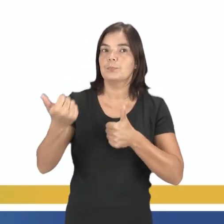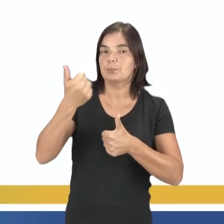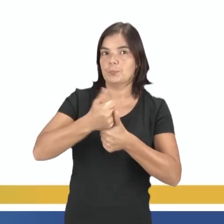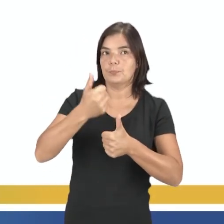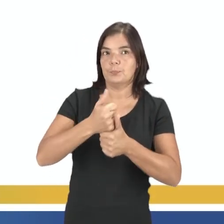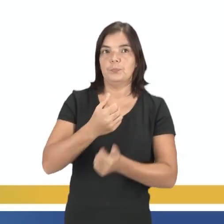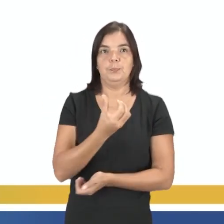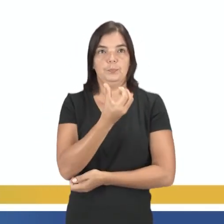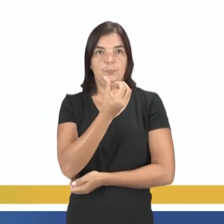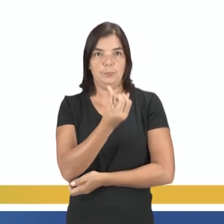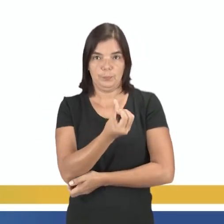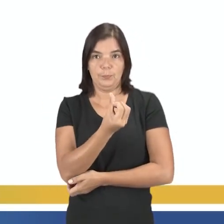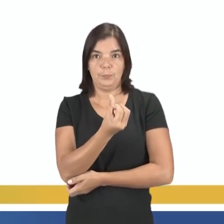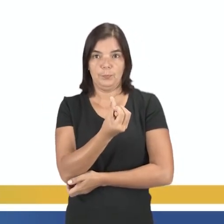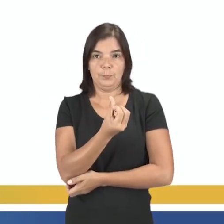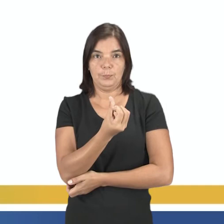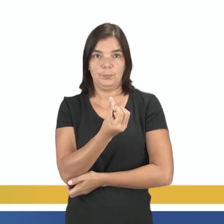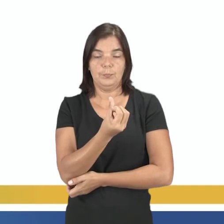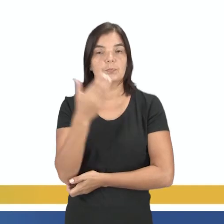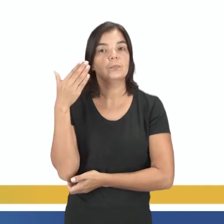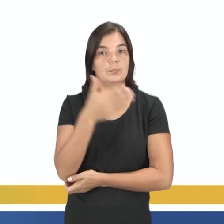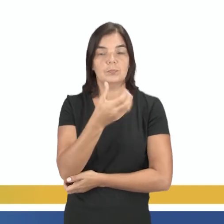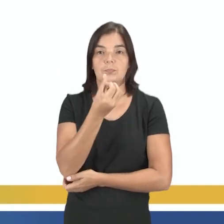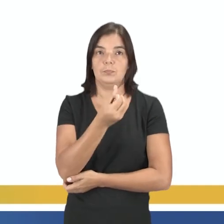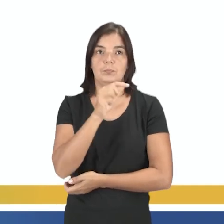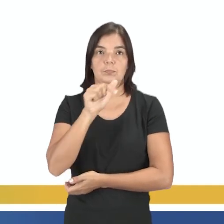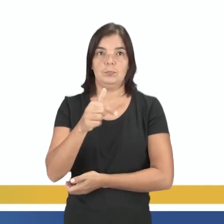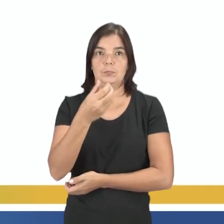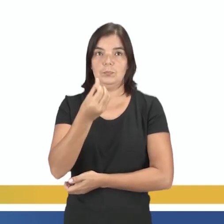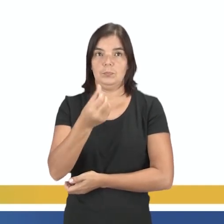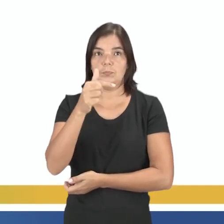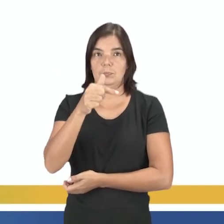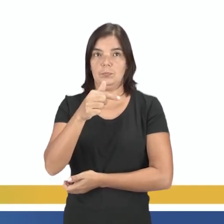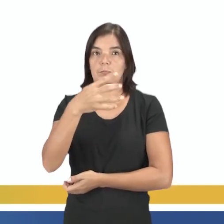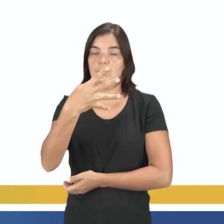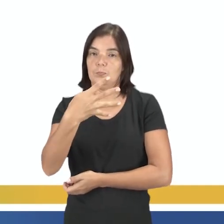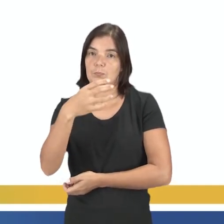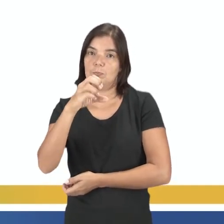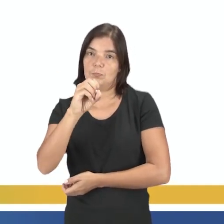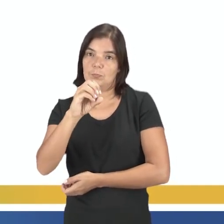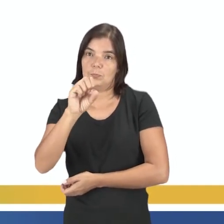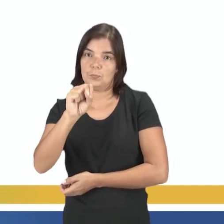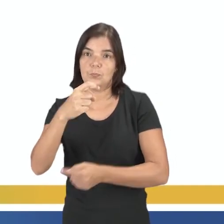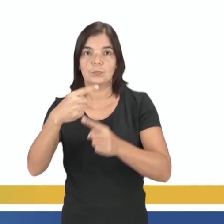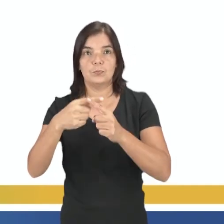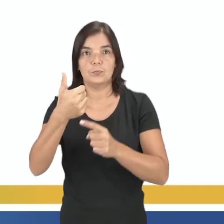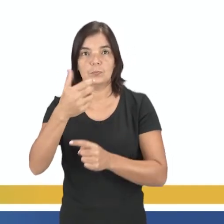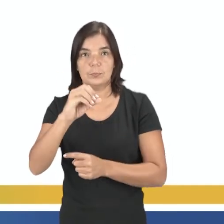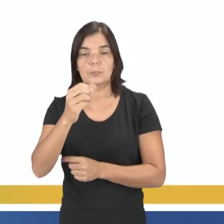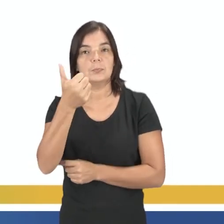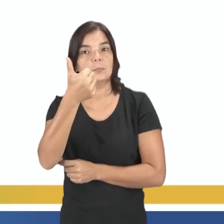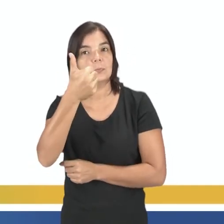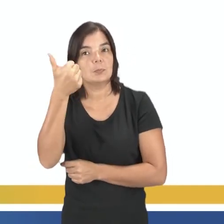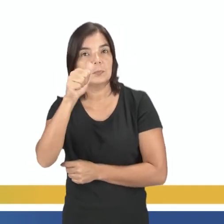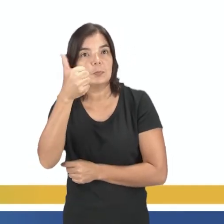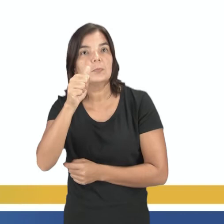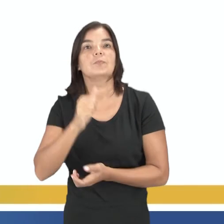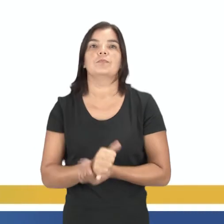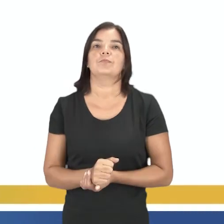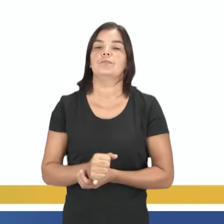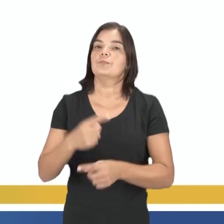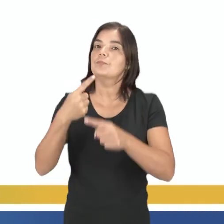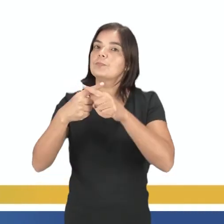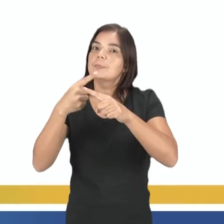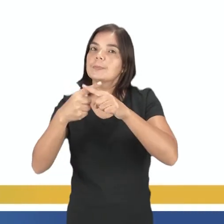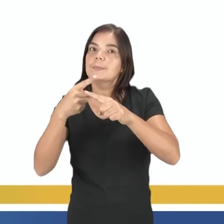nós temos o valor da constante, que é 6,67 vezes 10 elevado a 11. Nós temos a